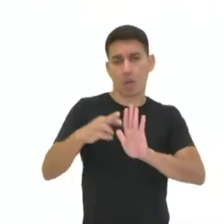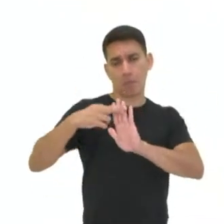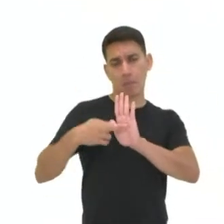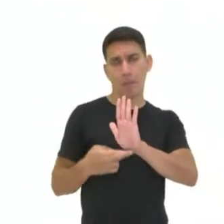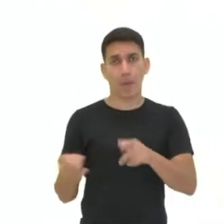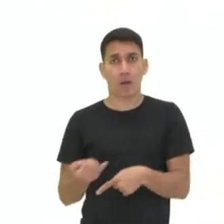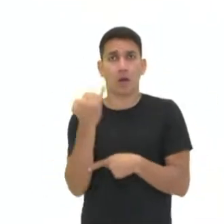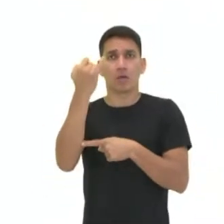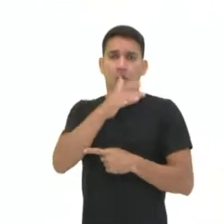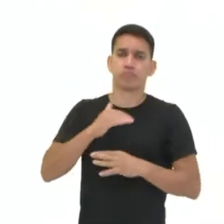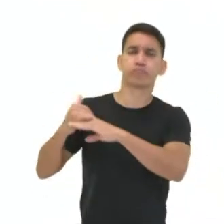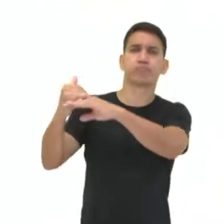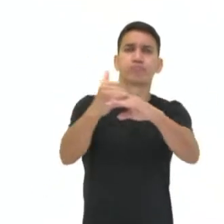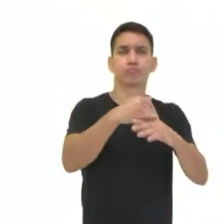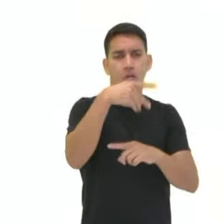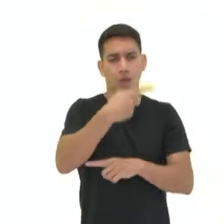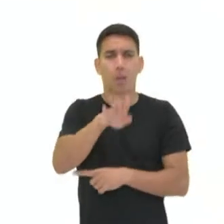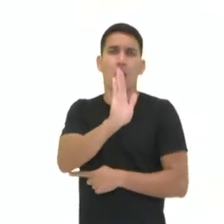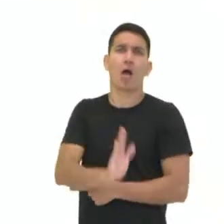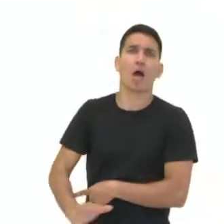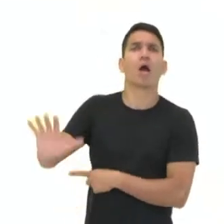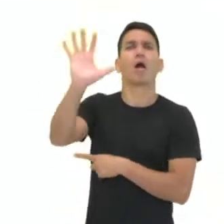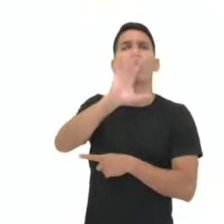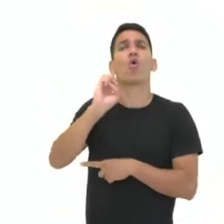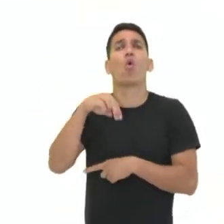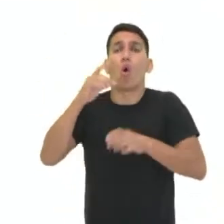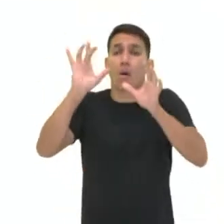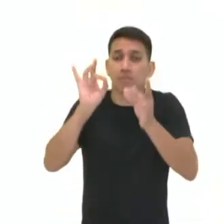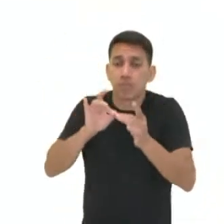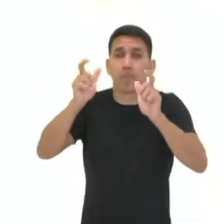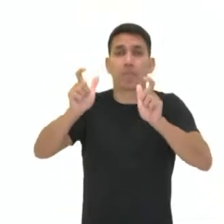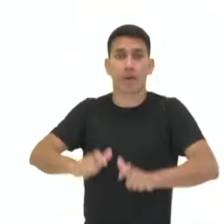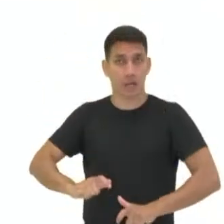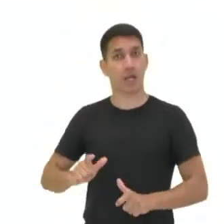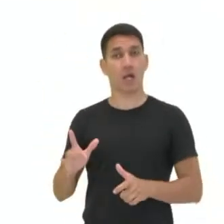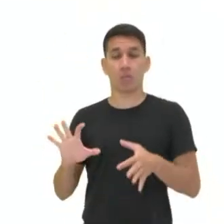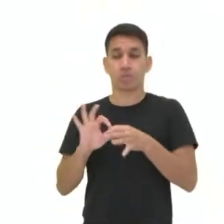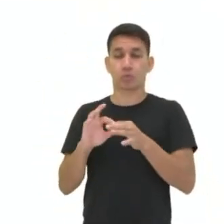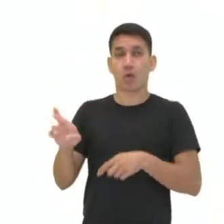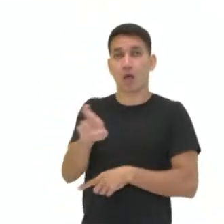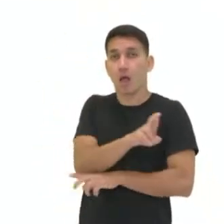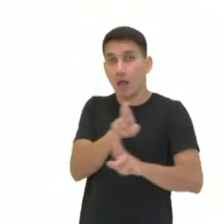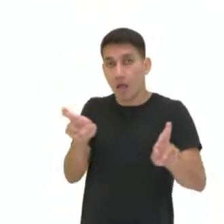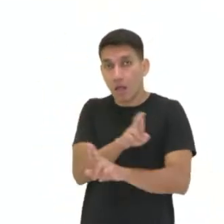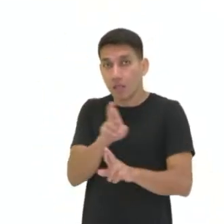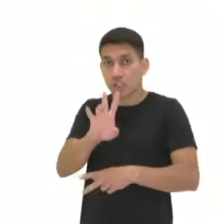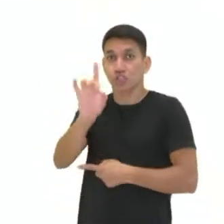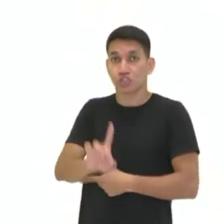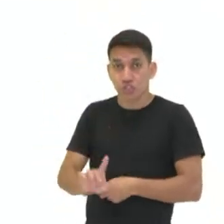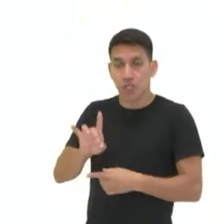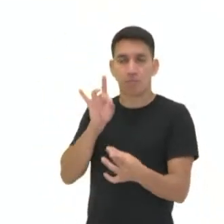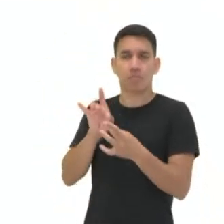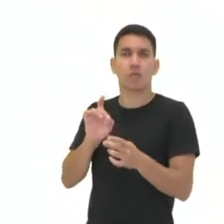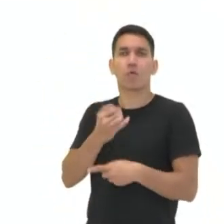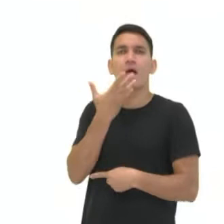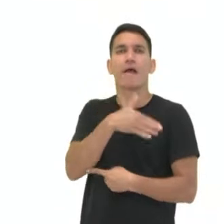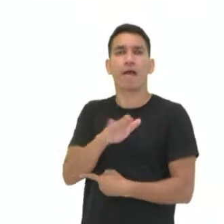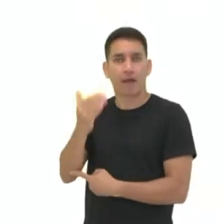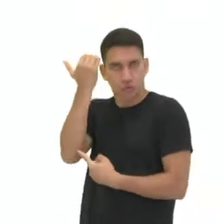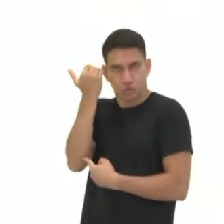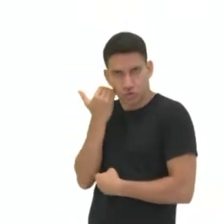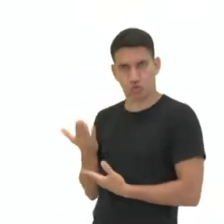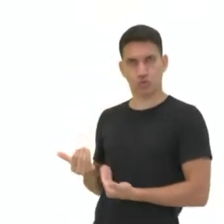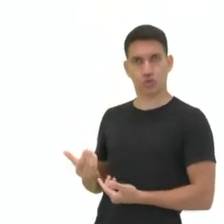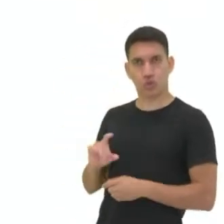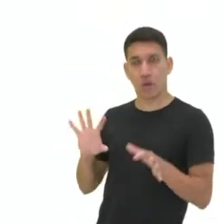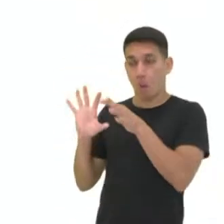importância universal, nacional ou local, que envolvam direitos, em especial de crianças, adolescentes e jovens, a seus